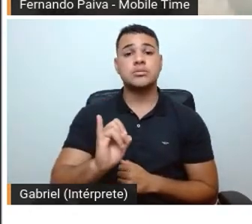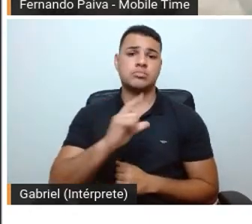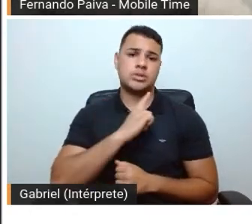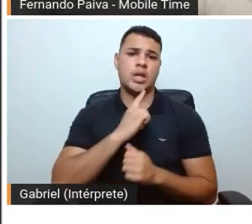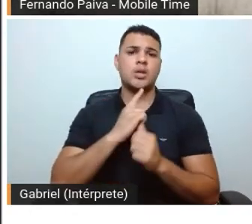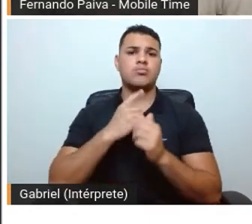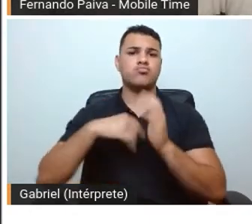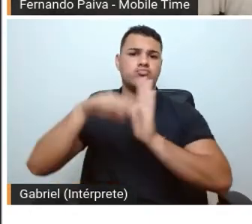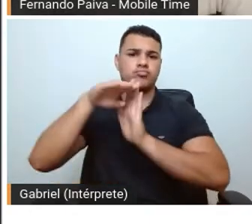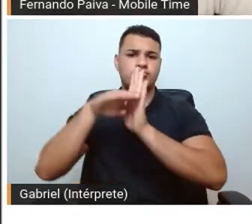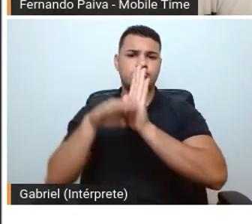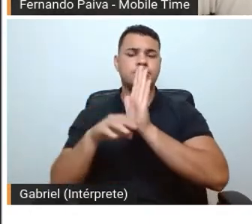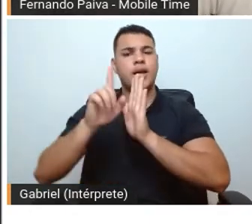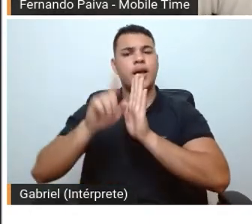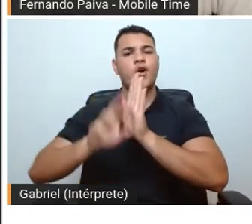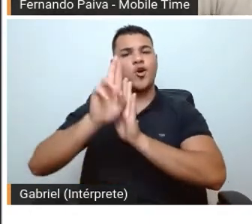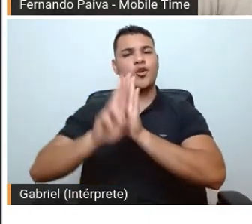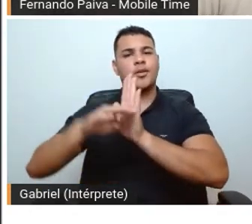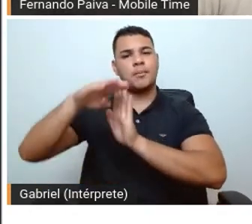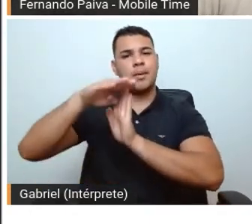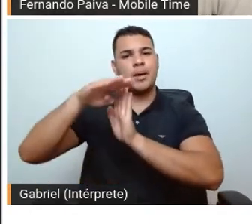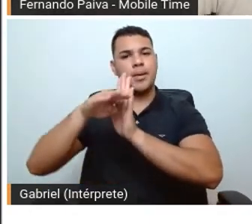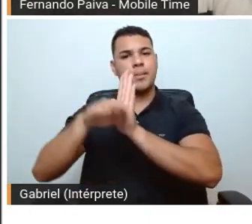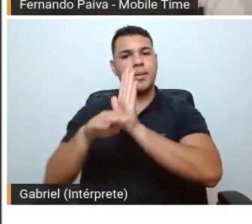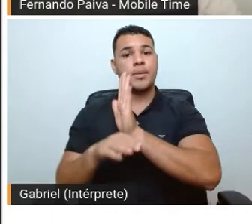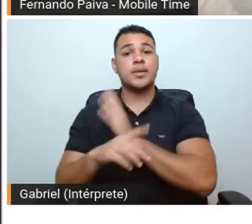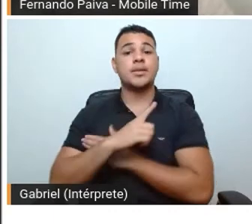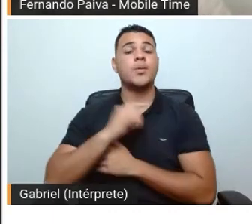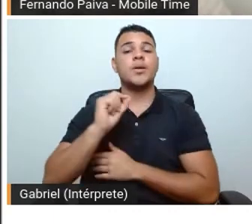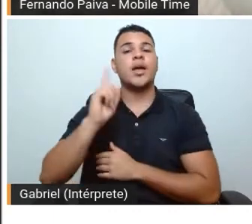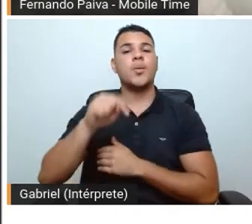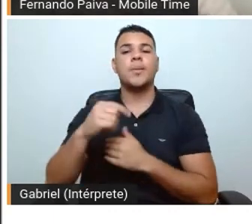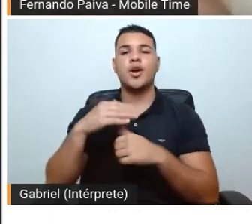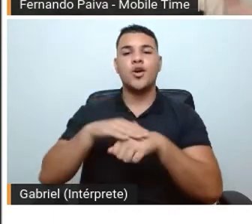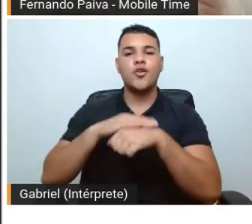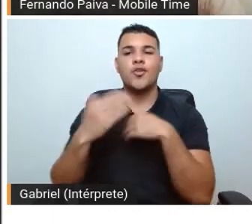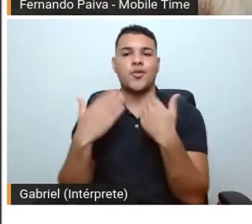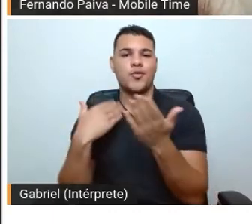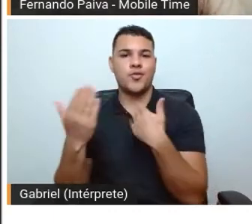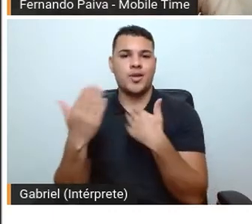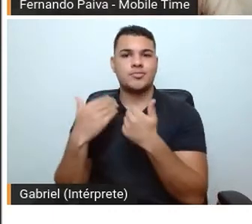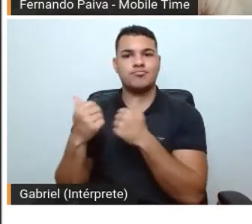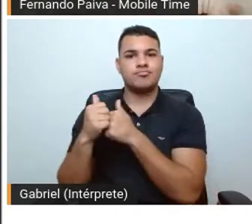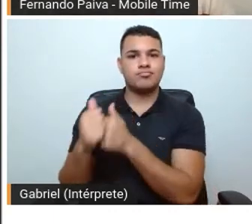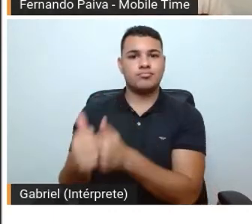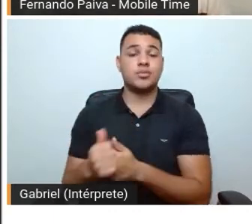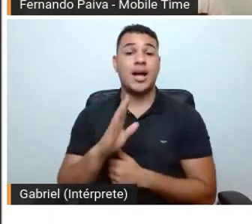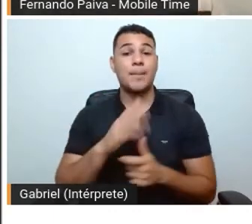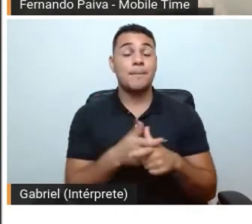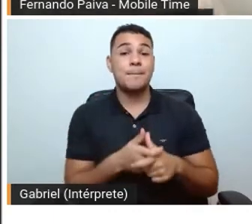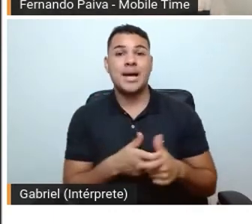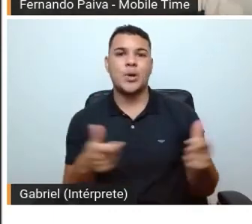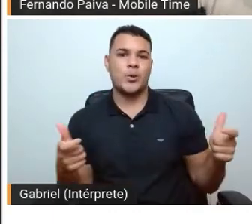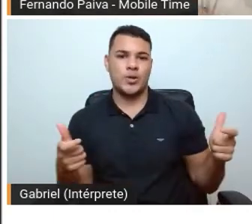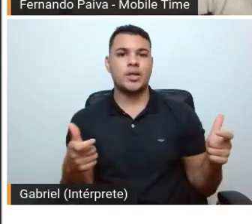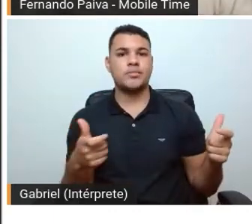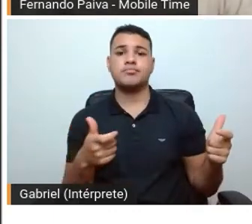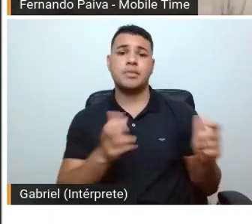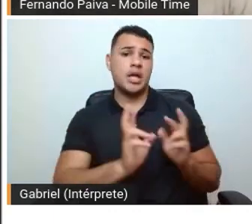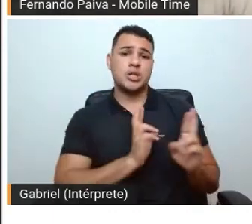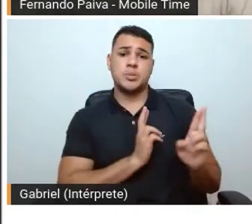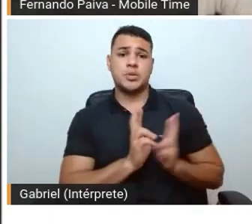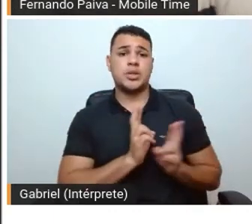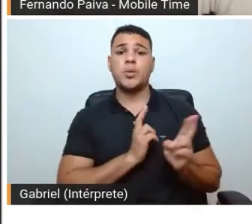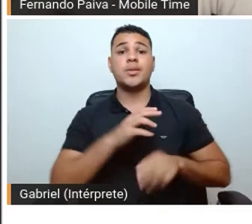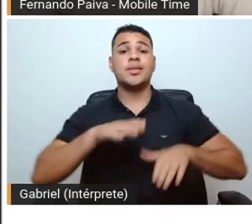pré-definido né com a conversa sendo guiada por botões ou se são bote exibidos a cliente maioria isso também desde a primeira edição da pesquisa